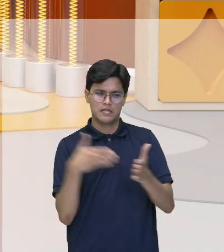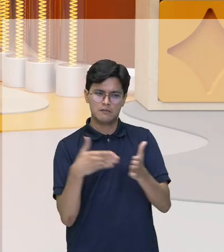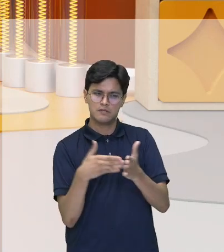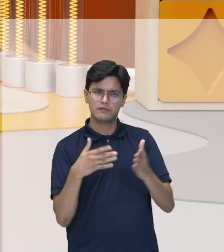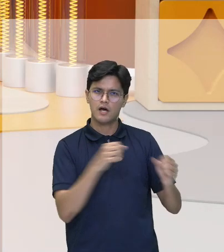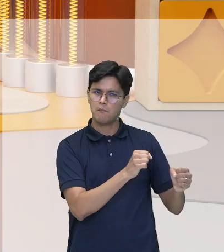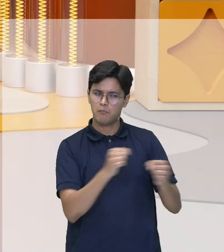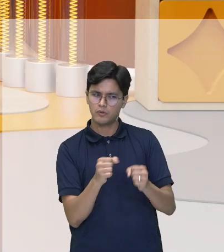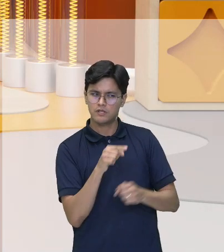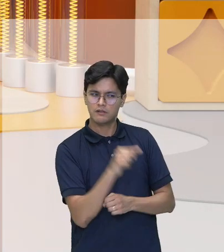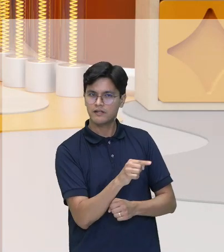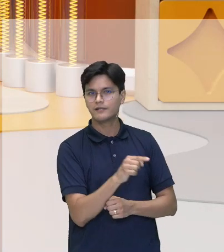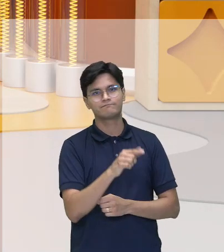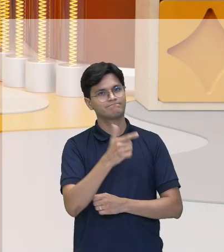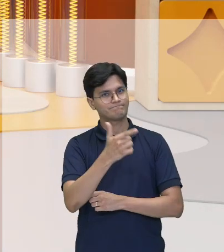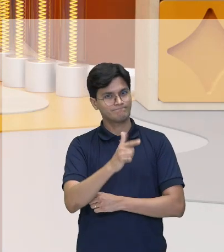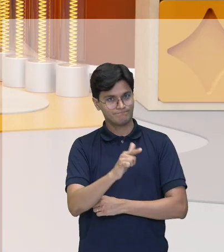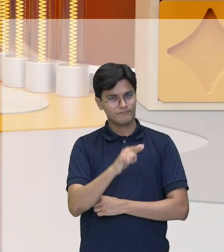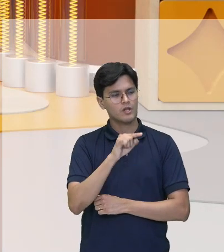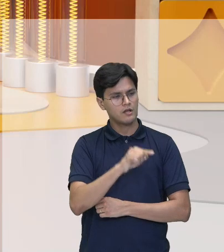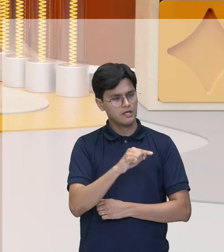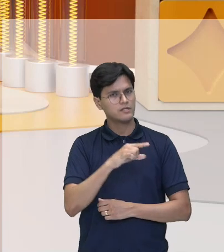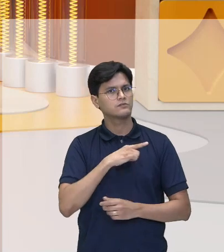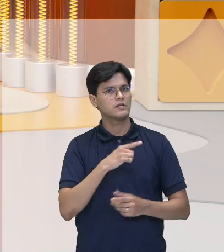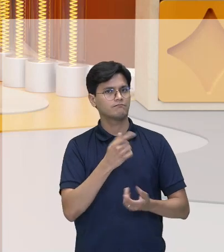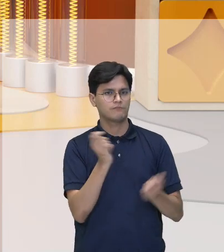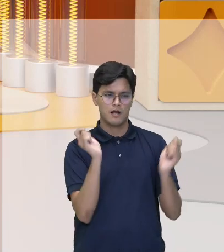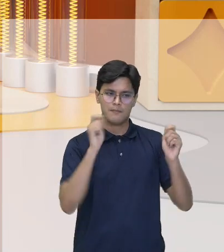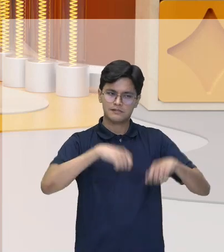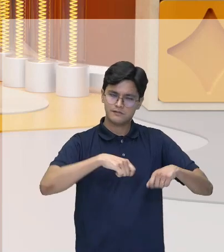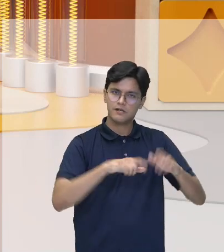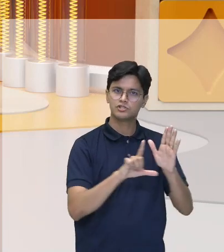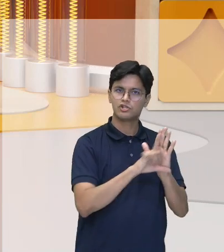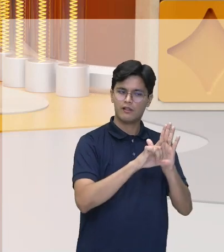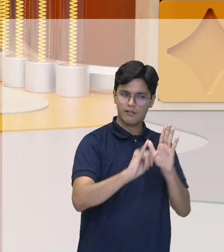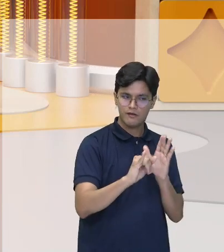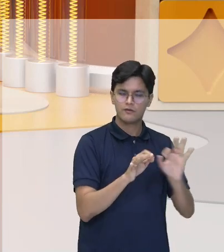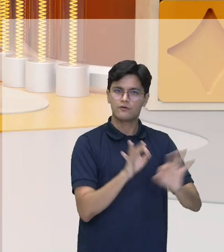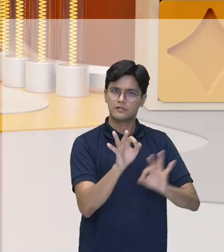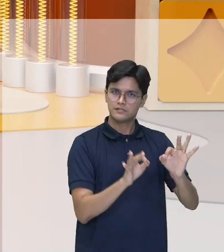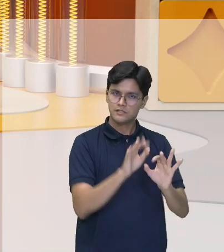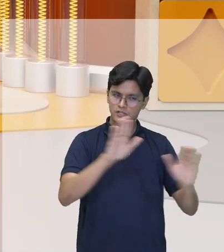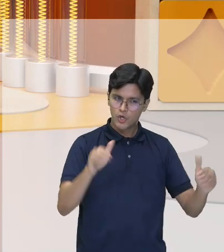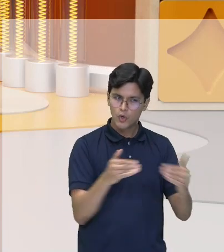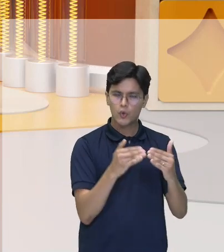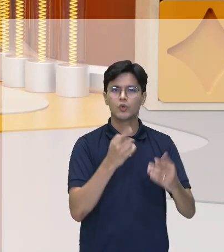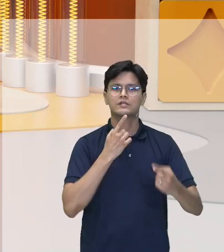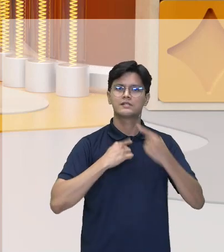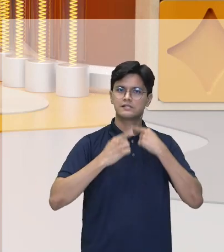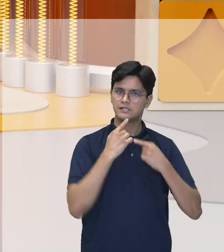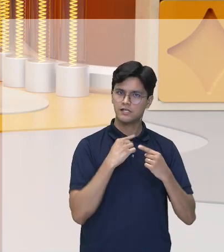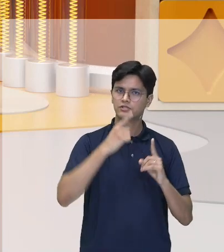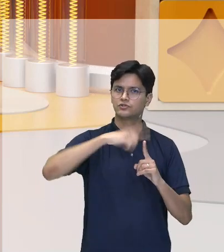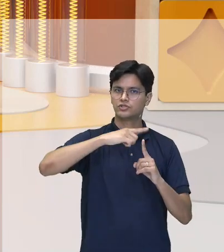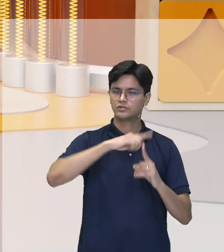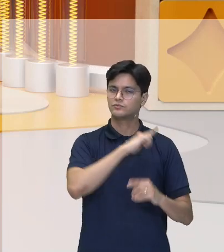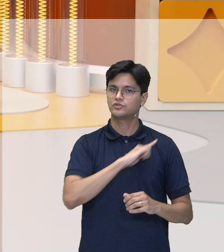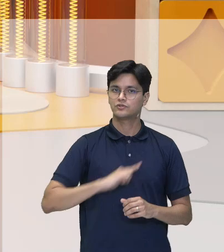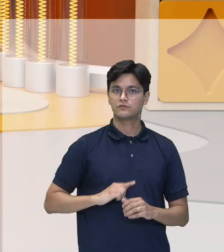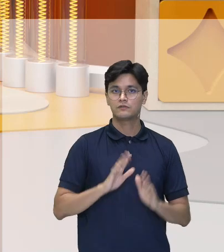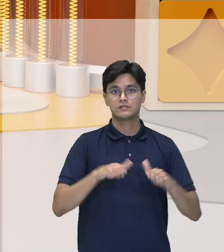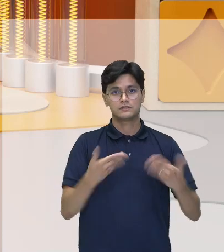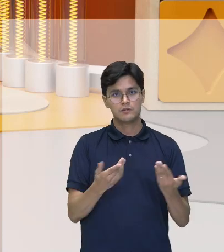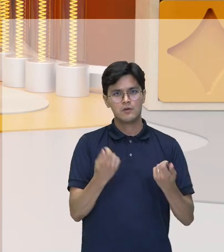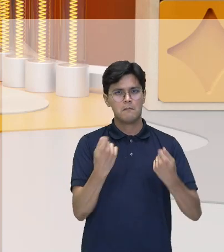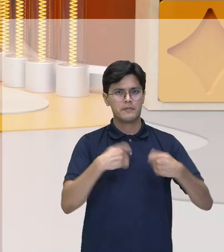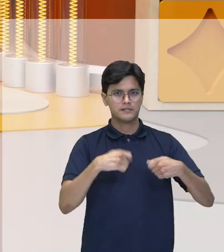por uma busca por unificação territorial e cultural. Os monarcas, muitas vezes apoiados pela